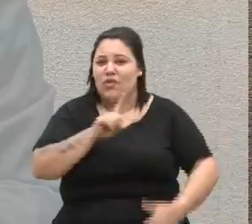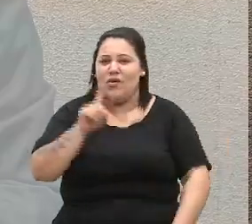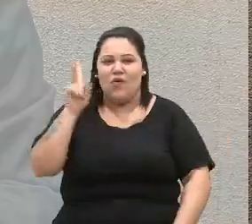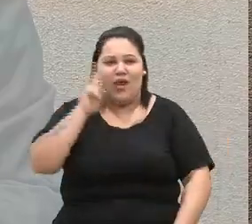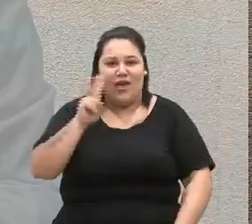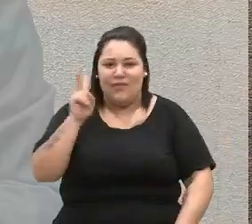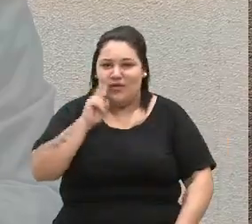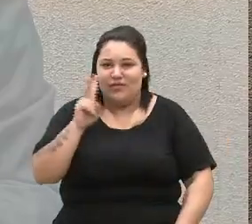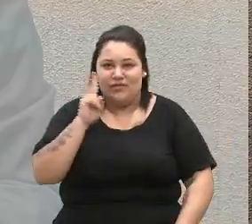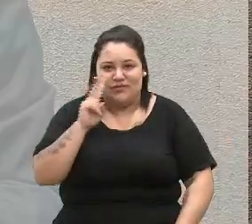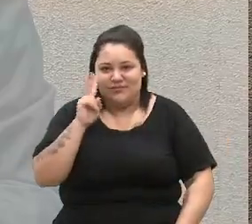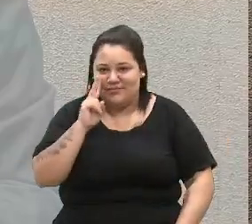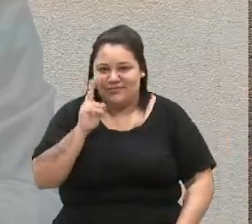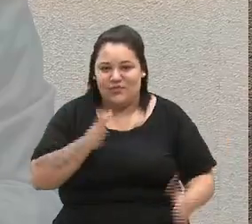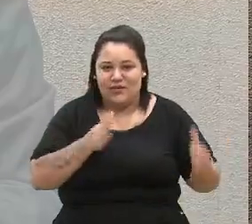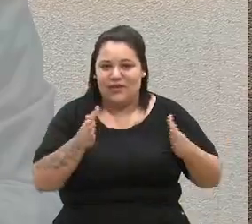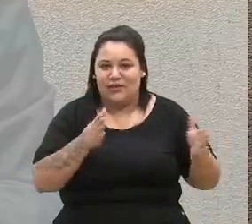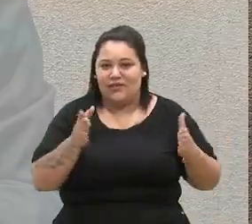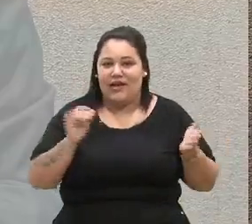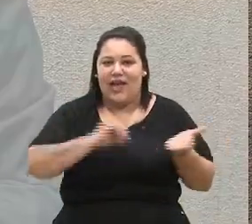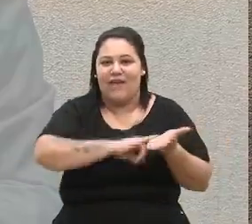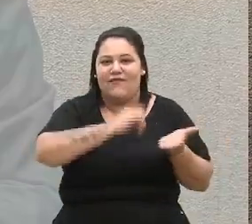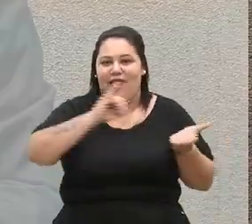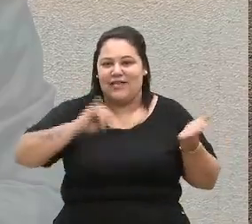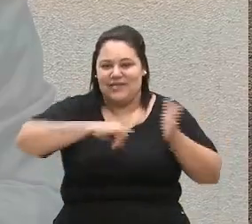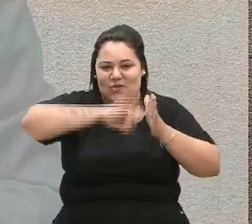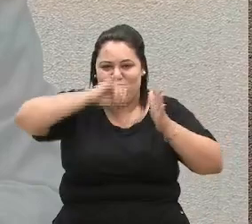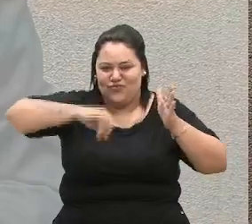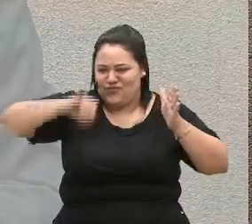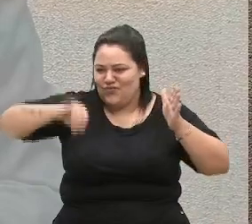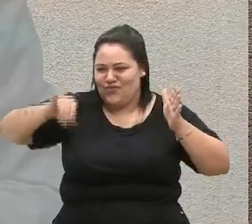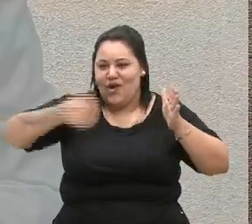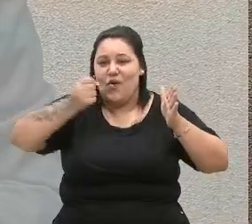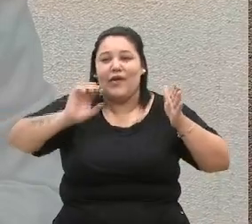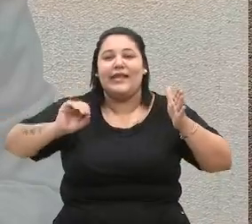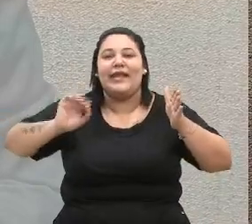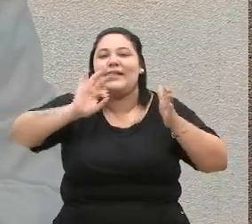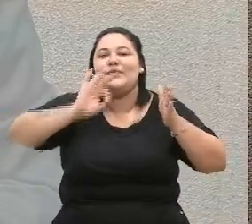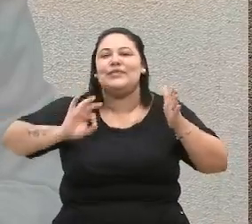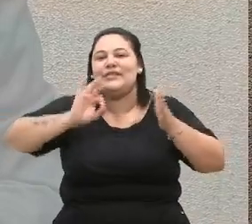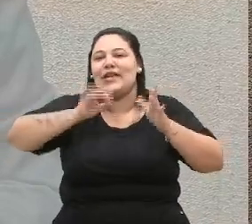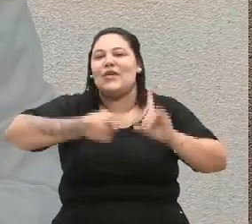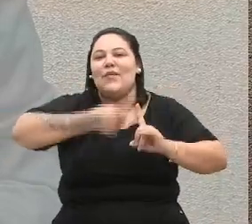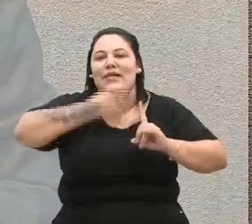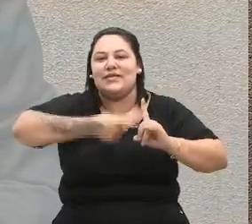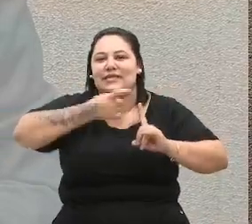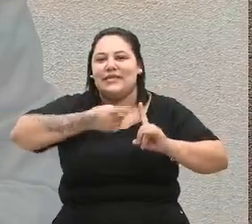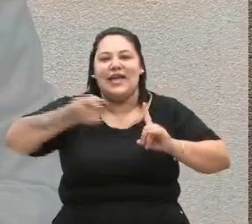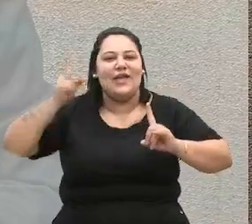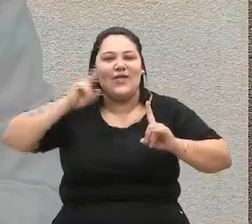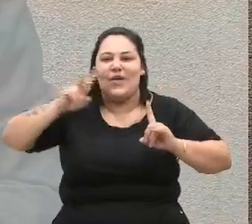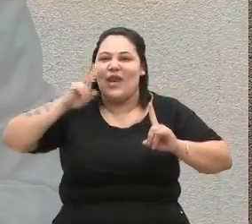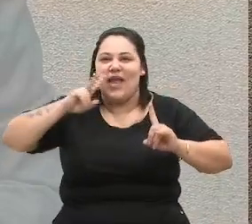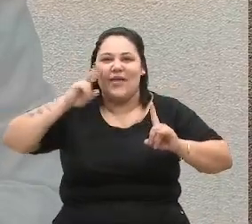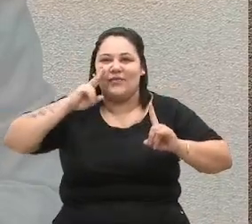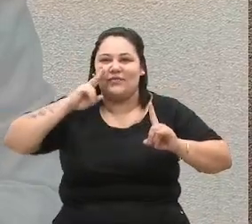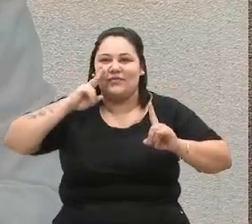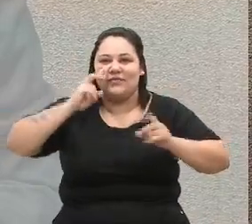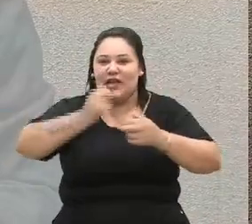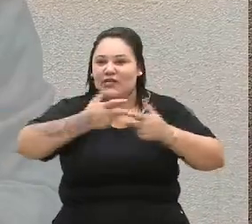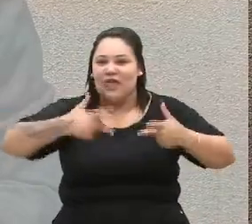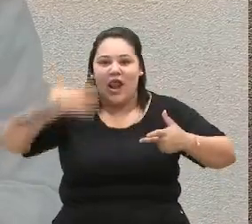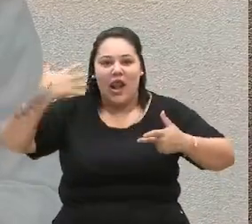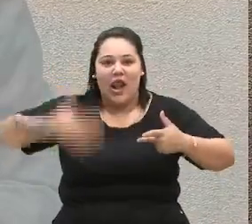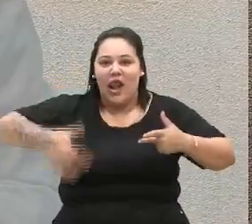nem na época que a inflação era 80% ao mês, eu não me lembro das coisas estarem tão caras como estão